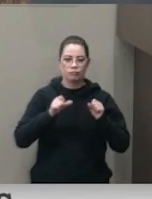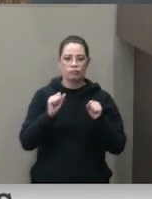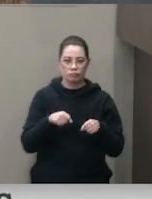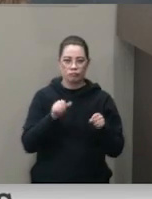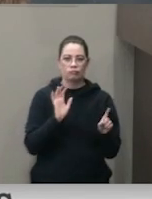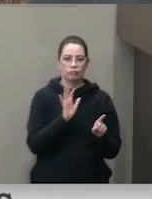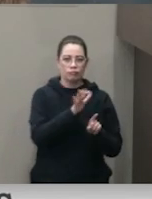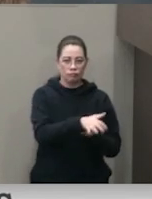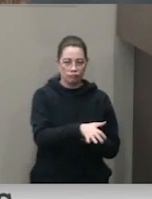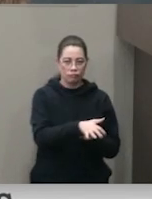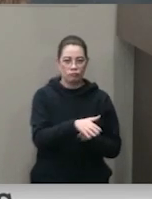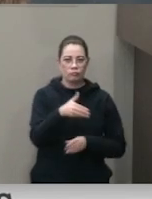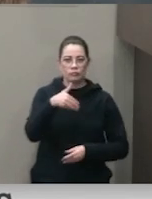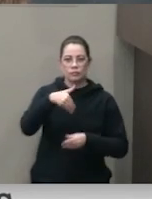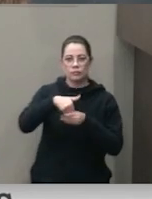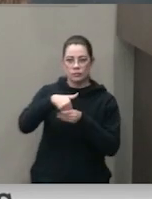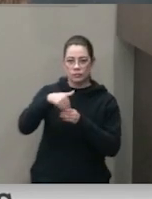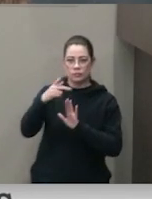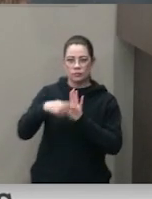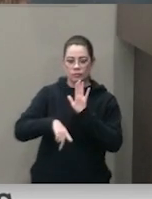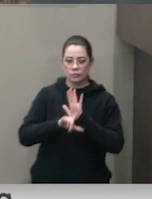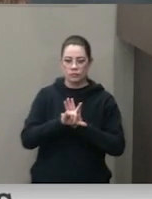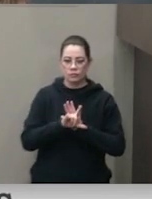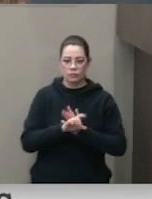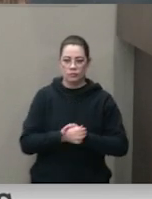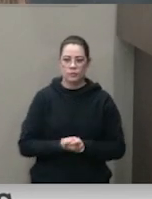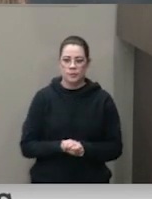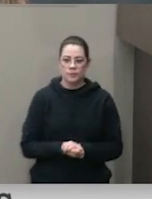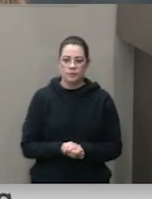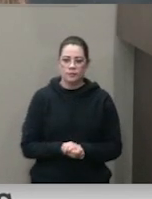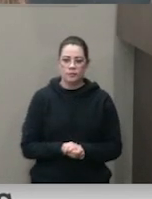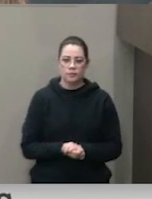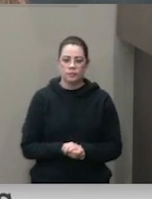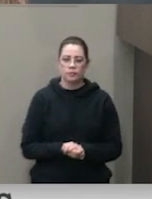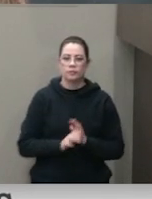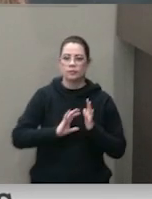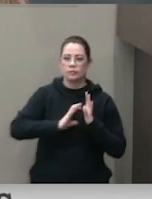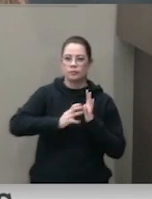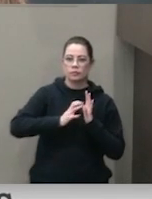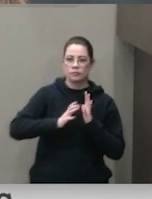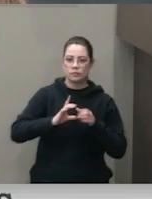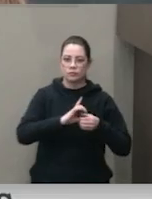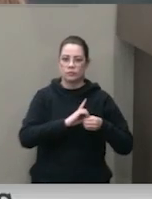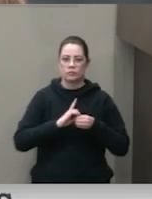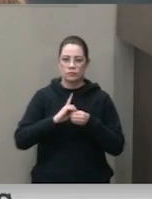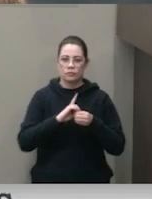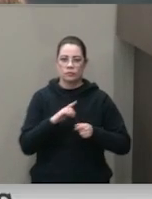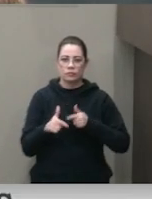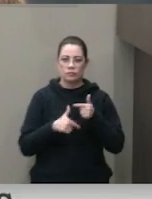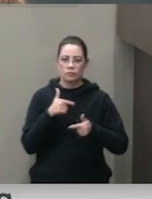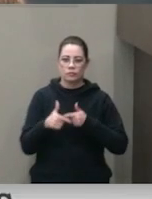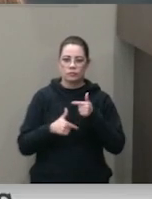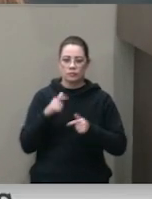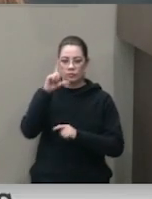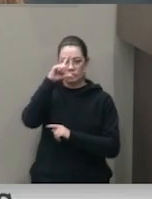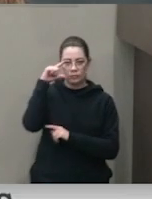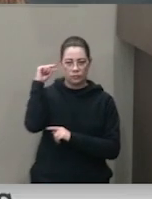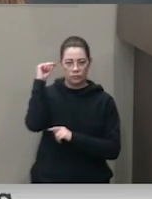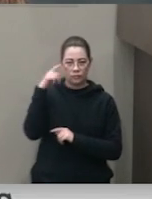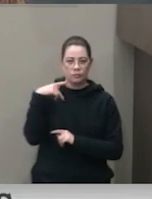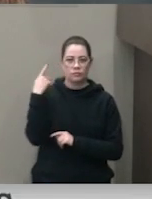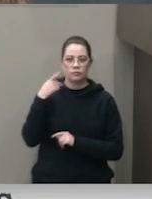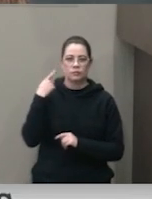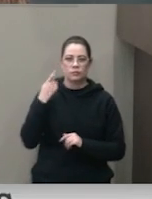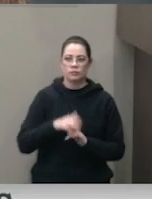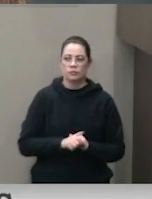contra, através dessa votação do projeto de lei. Partido Democrático Trabalhista, professora,